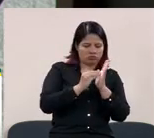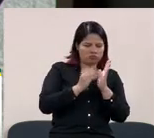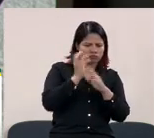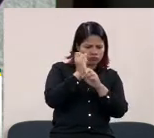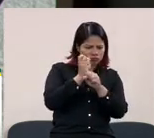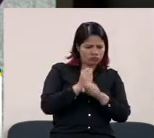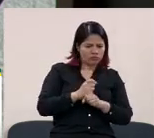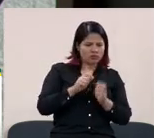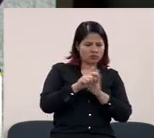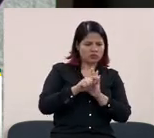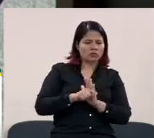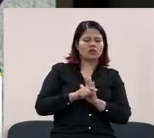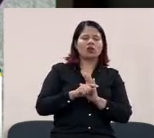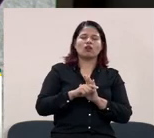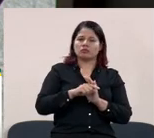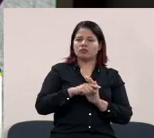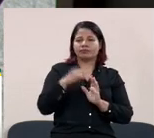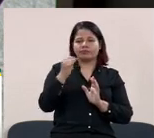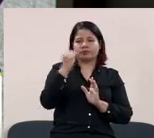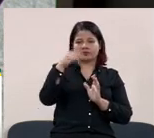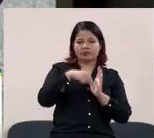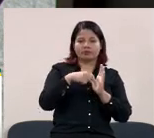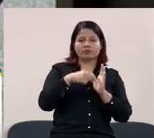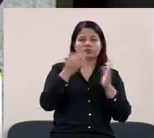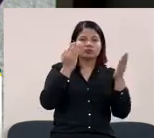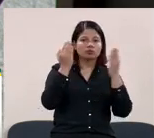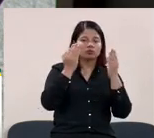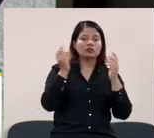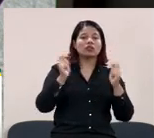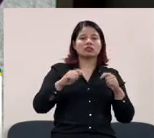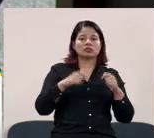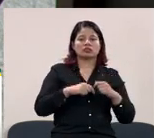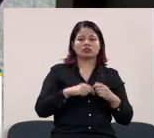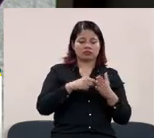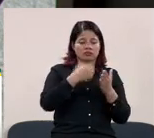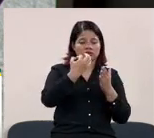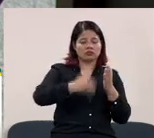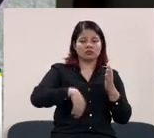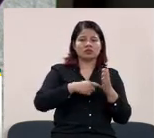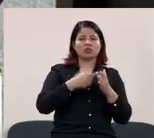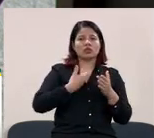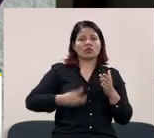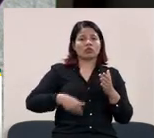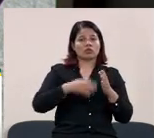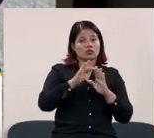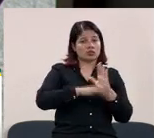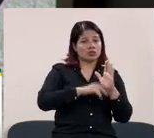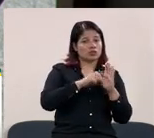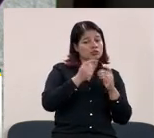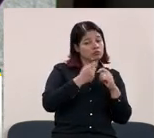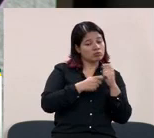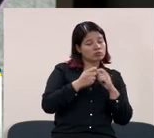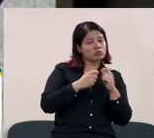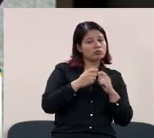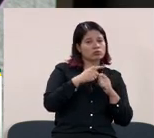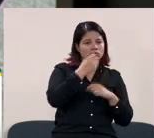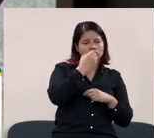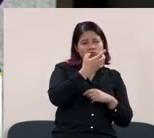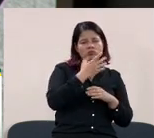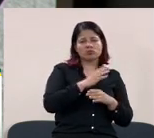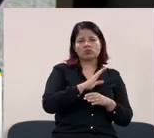fazem parte da nossa vida. E o modelo está correto, defendo sim o que o governo federal tem feito na parte econômica. O restante a